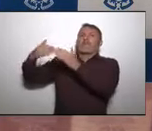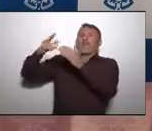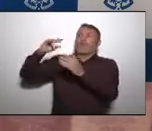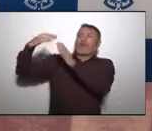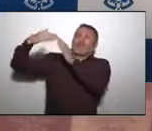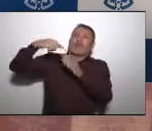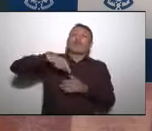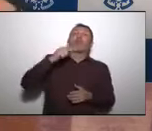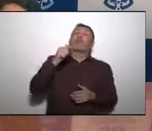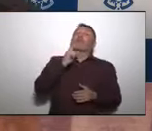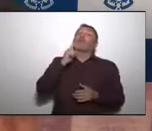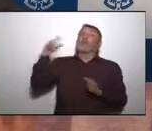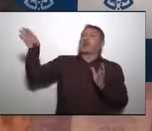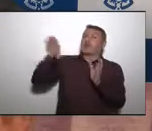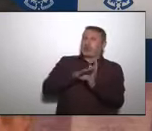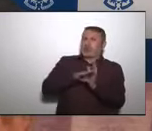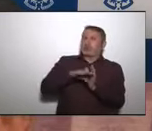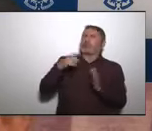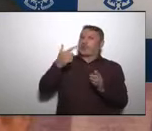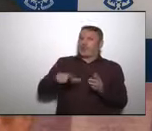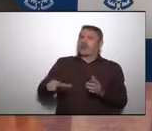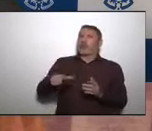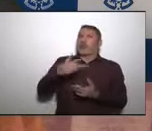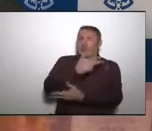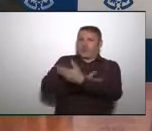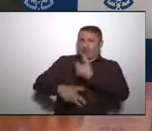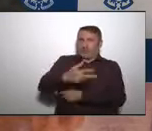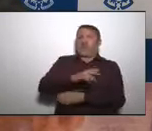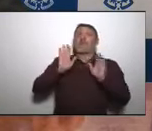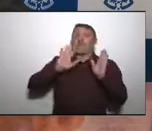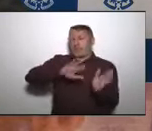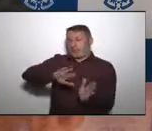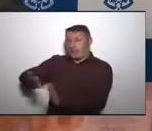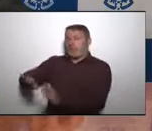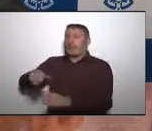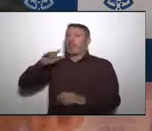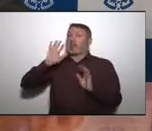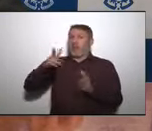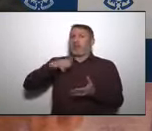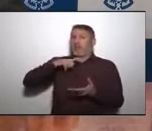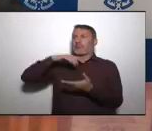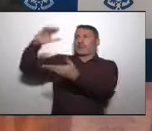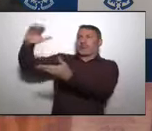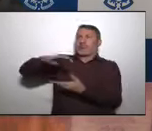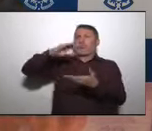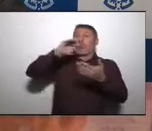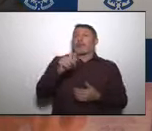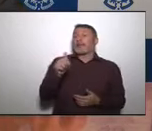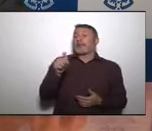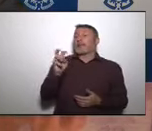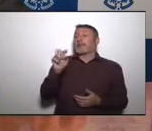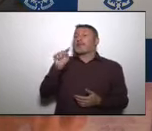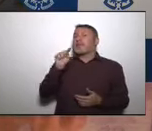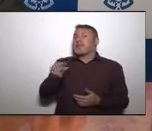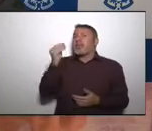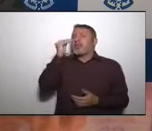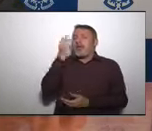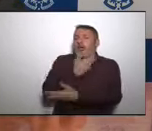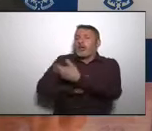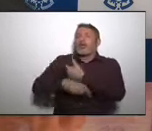mil testes. Mas nós estamos recebendo 15 mil testes de uma empresa local, que deve chegar